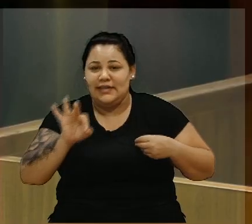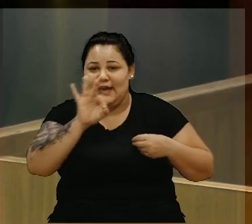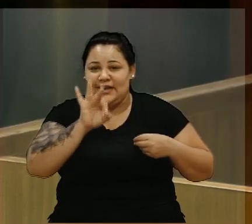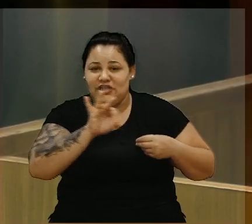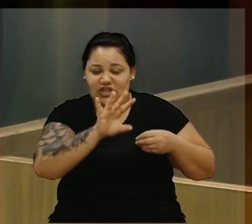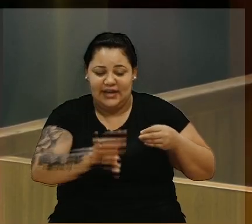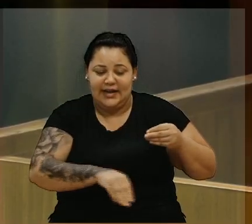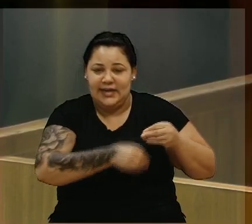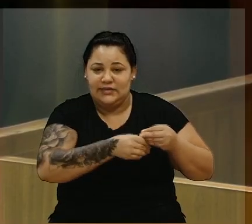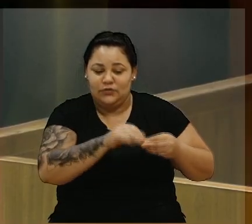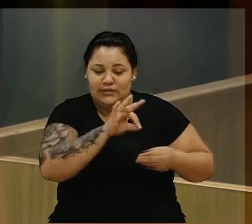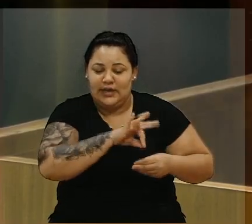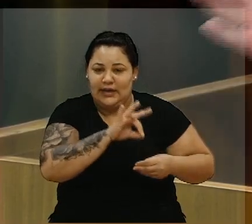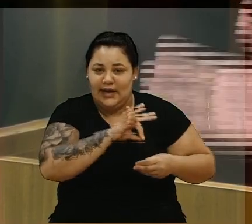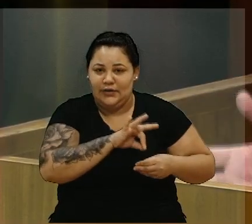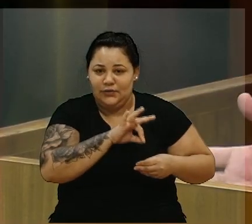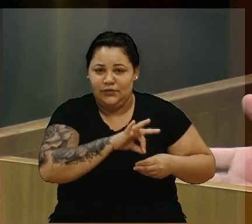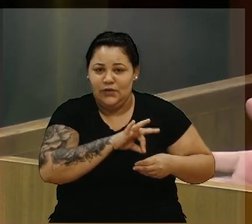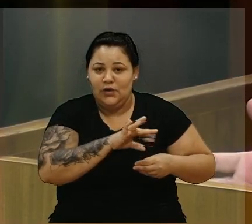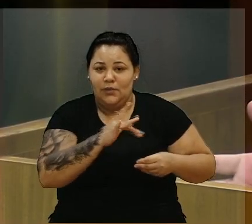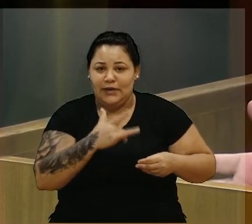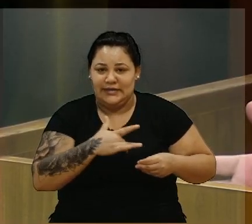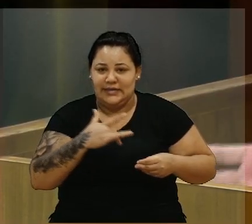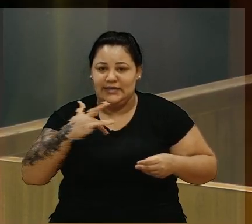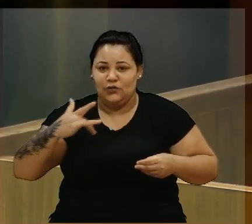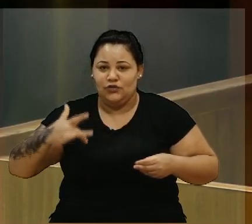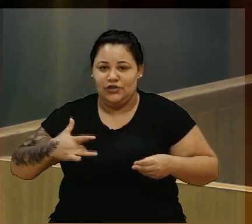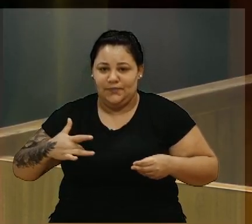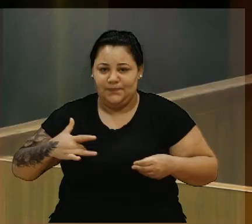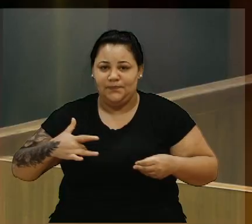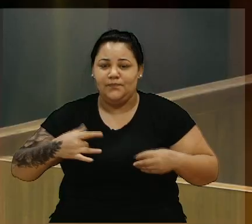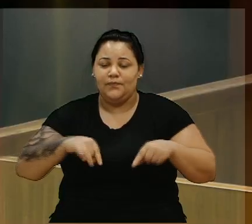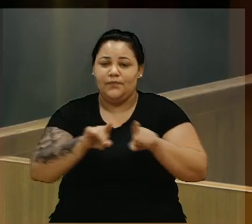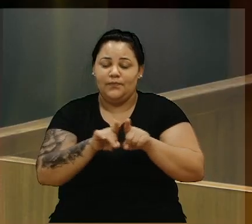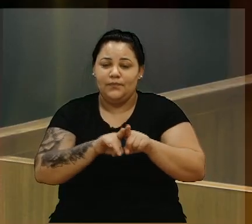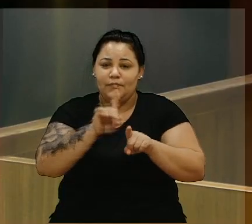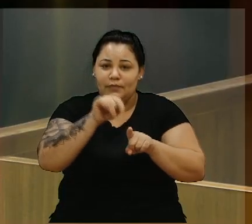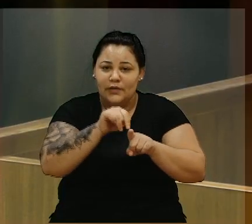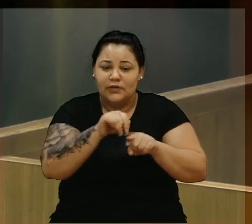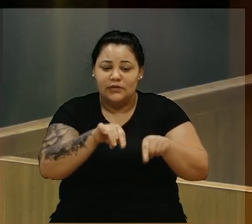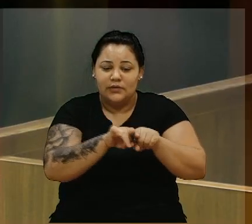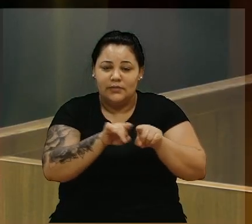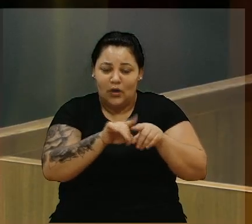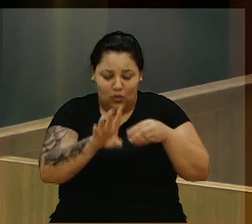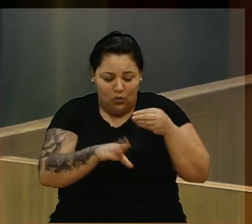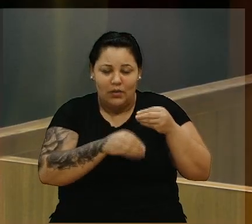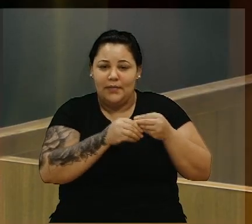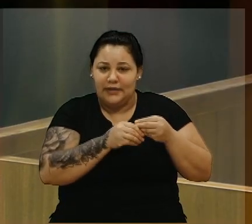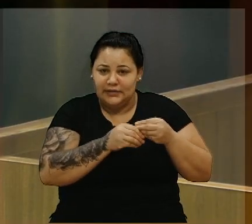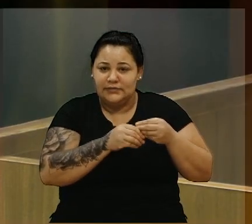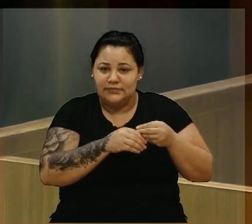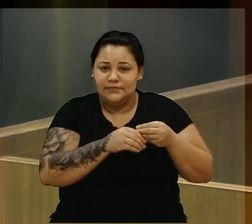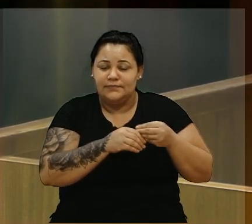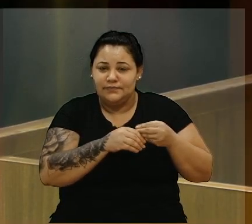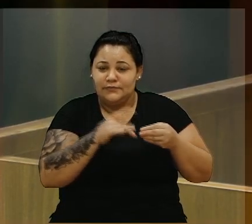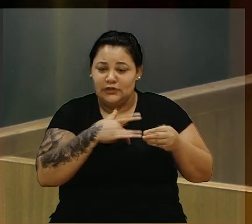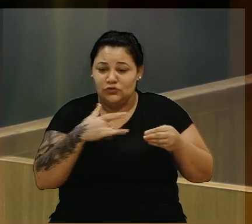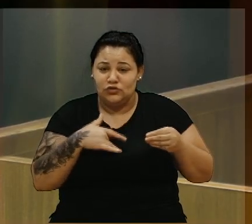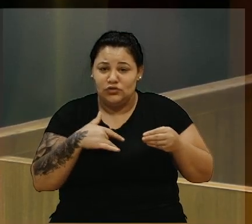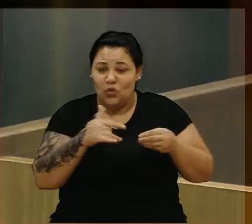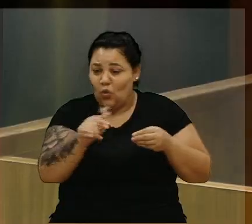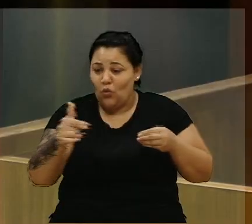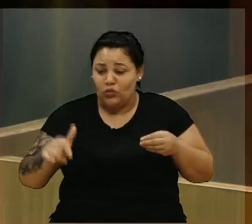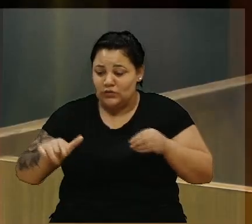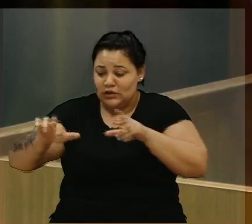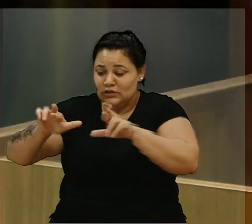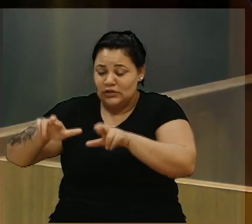Projetos idênticos, uns na região norte têm contemplado o adicional de insalubridade, outros na região sul não têm,